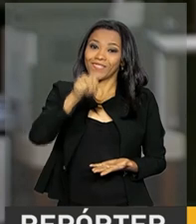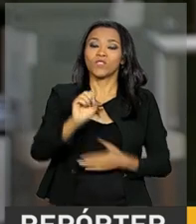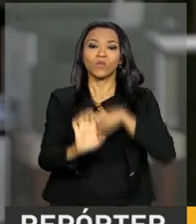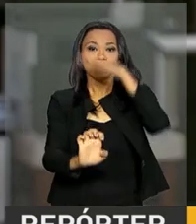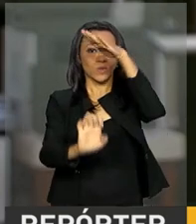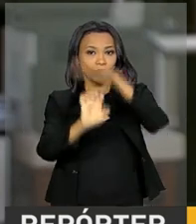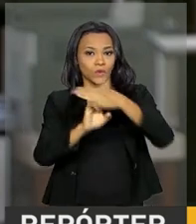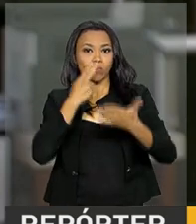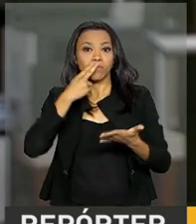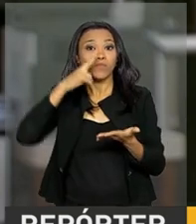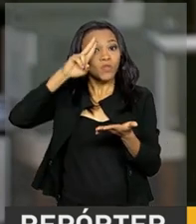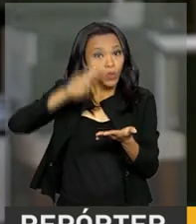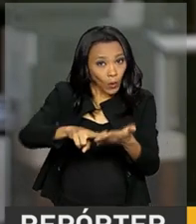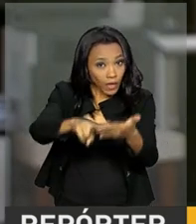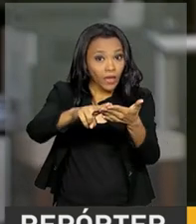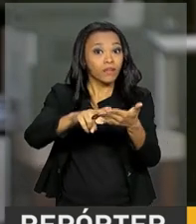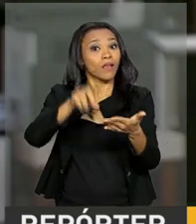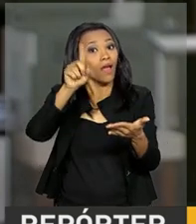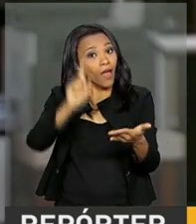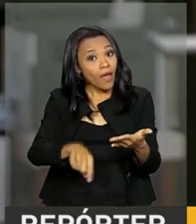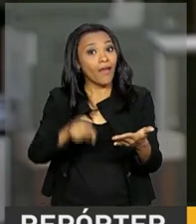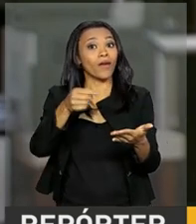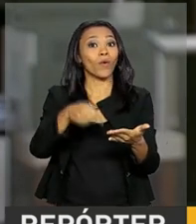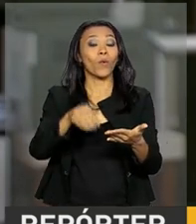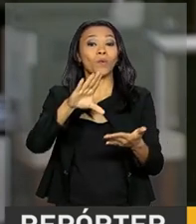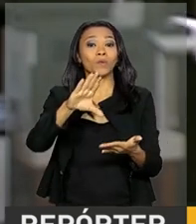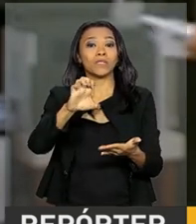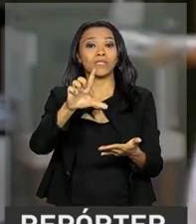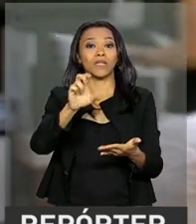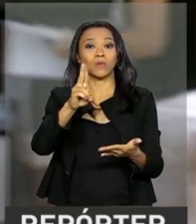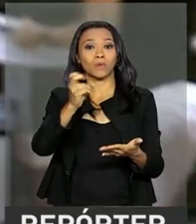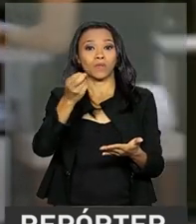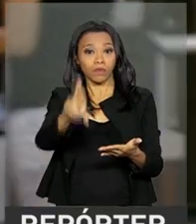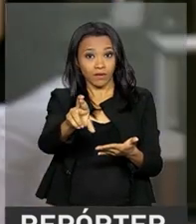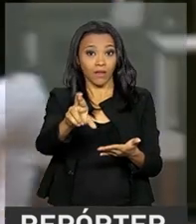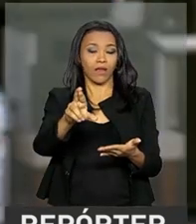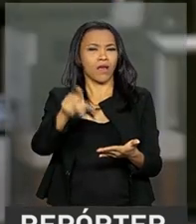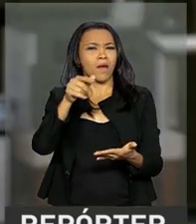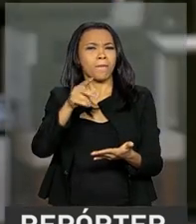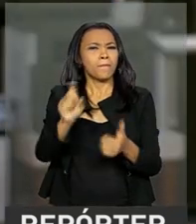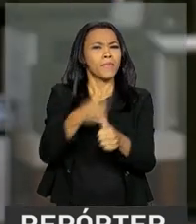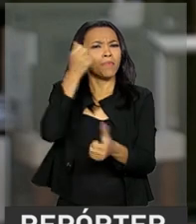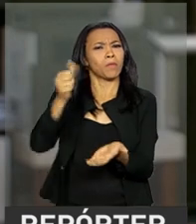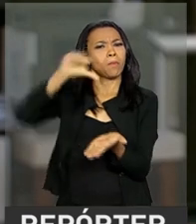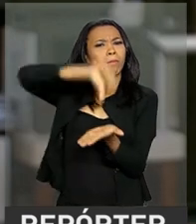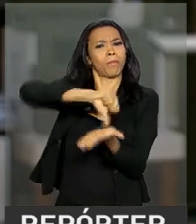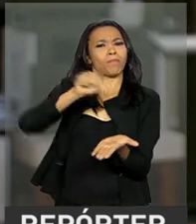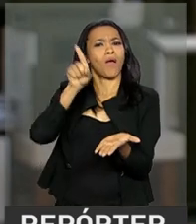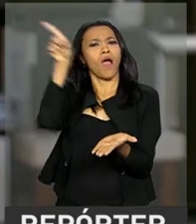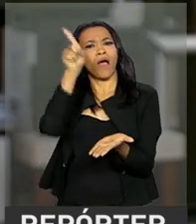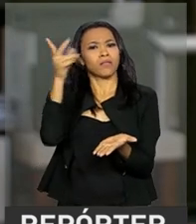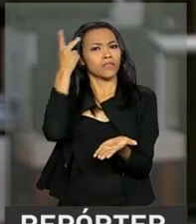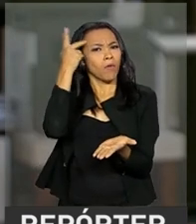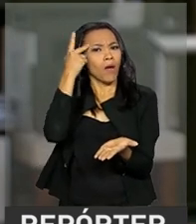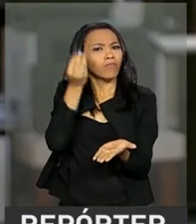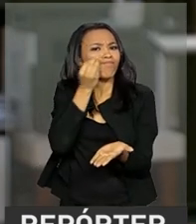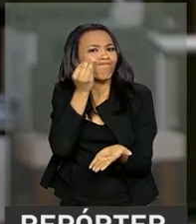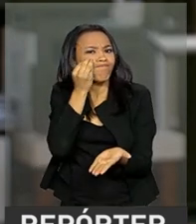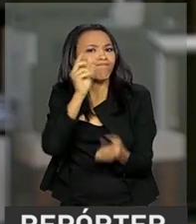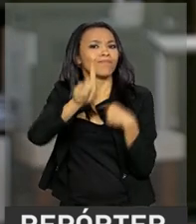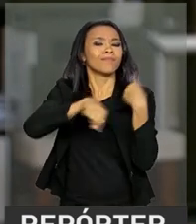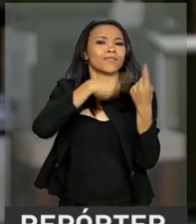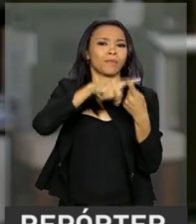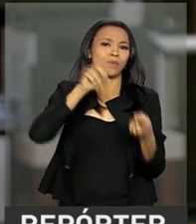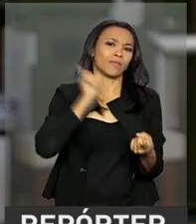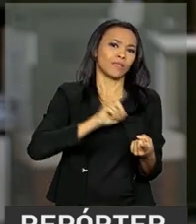trabalhar também como operadora de celular a primeira fase do projeto prevê um piloto em São Paulo com implantações subsequentes em Belo Horizonte